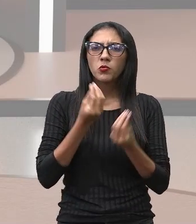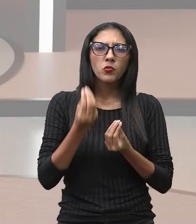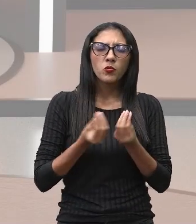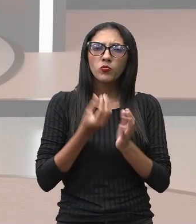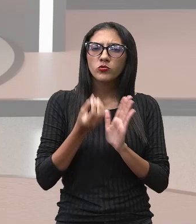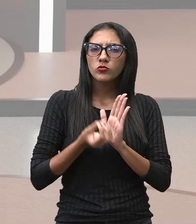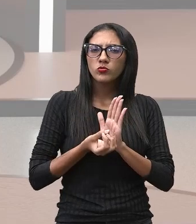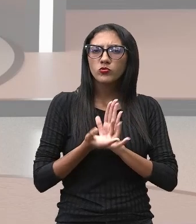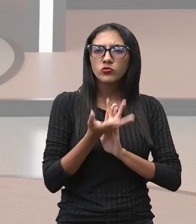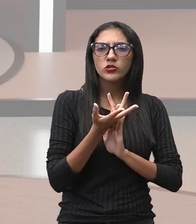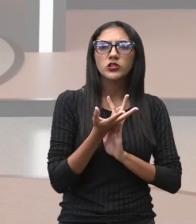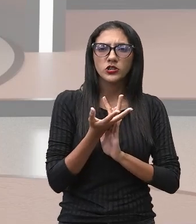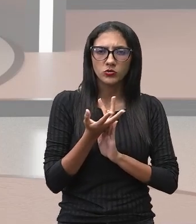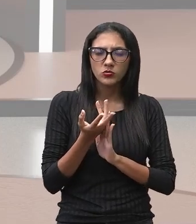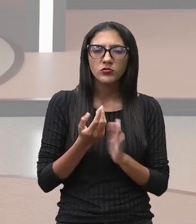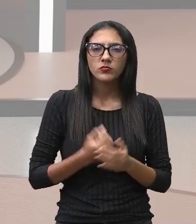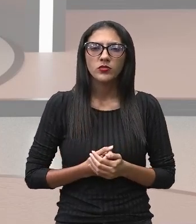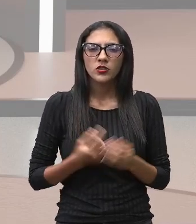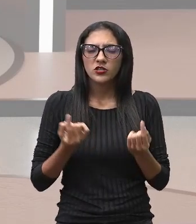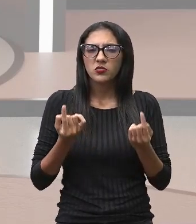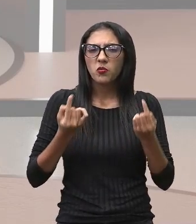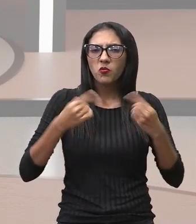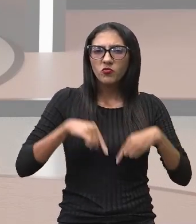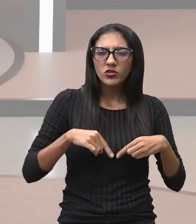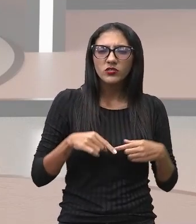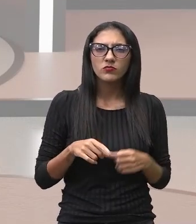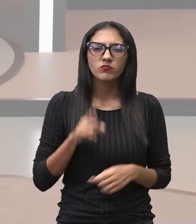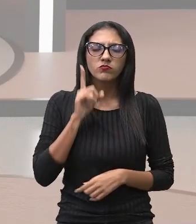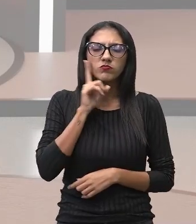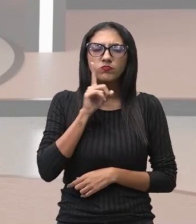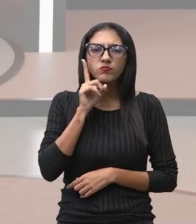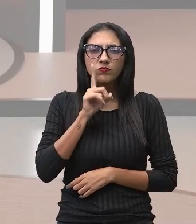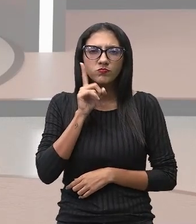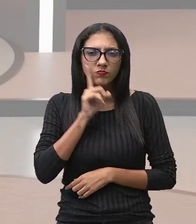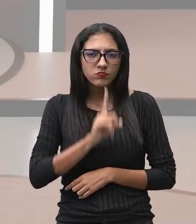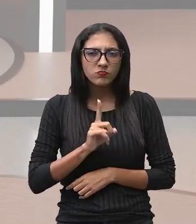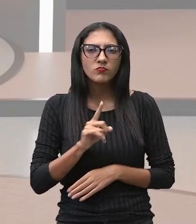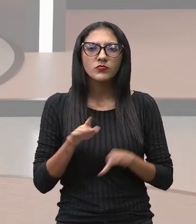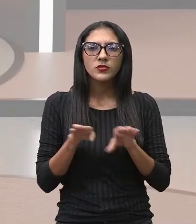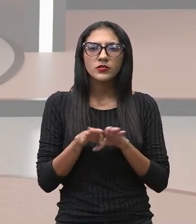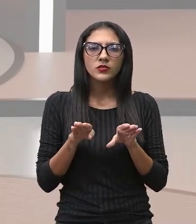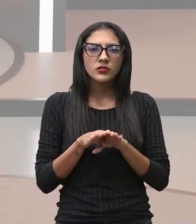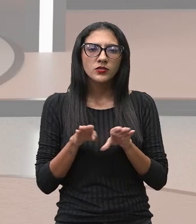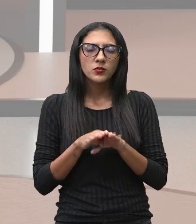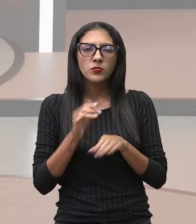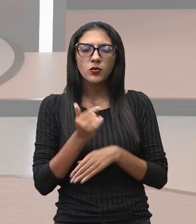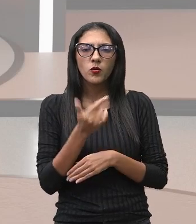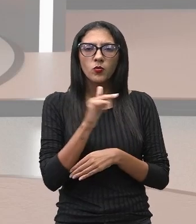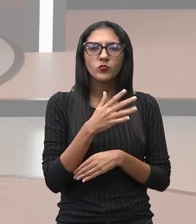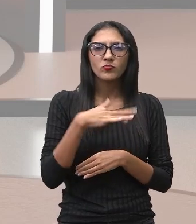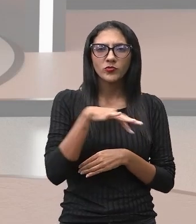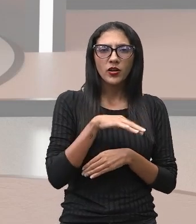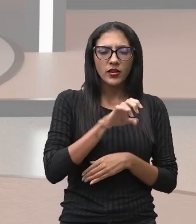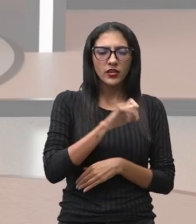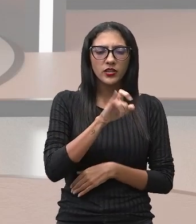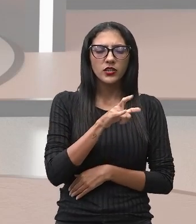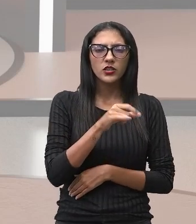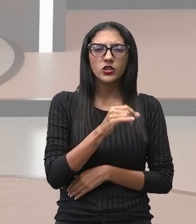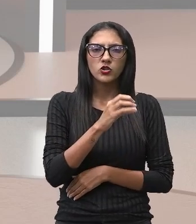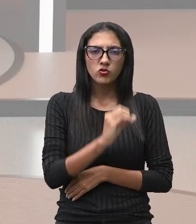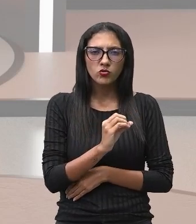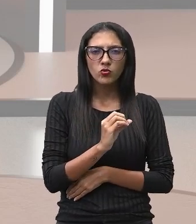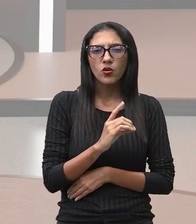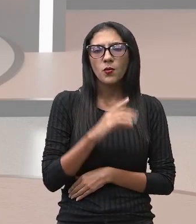conflito dos Estados Unidos com os chamados Eixo do Mal, que eram